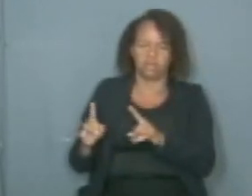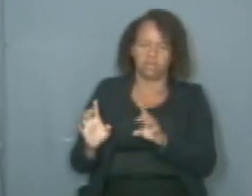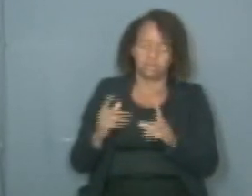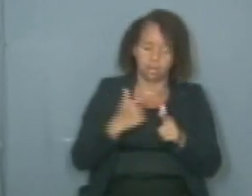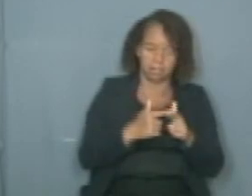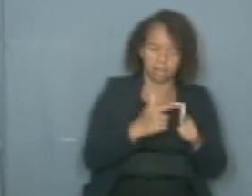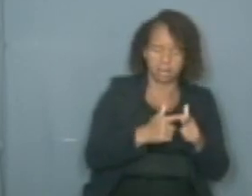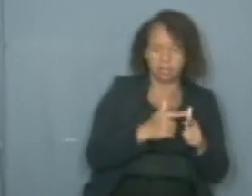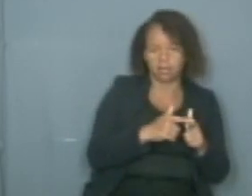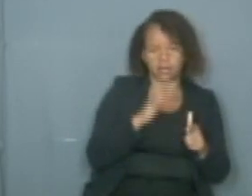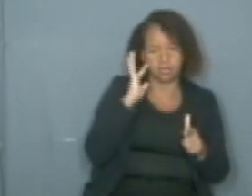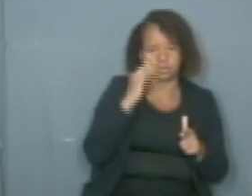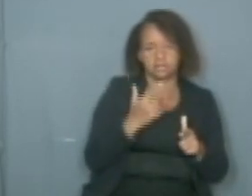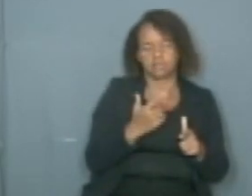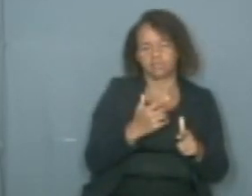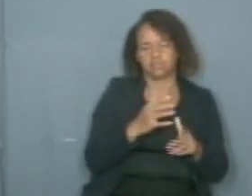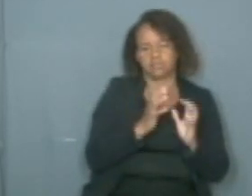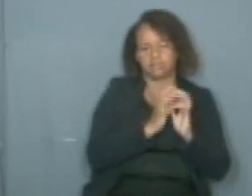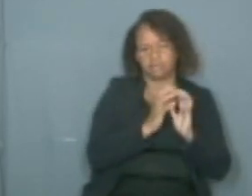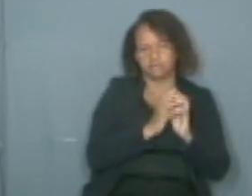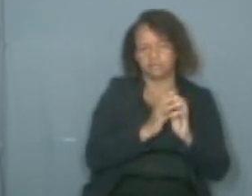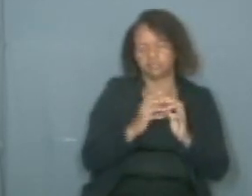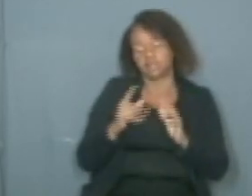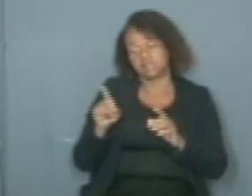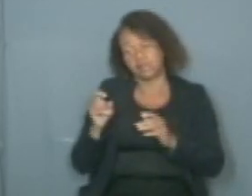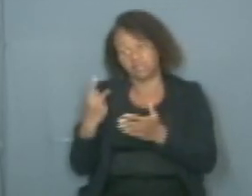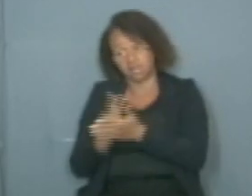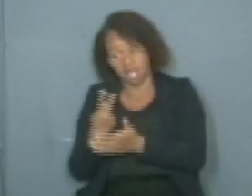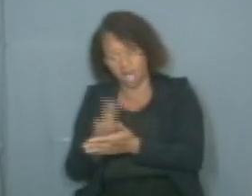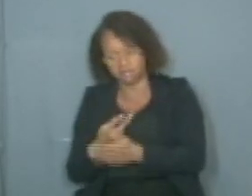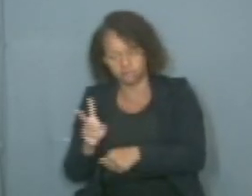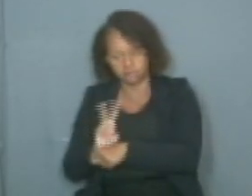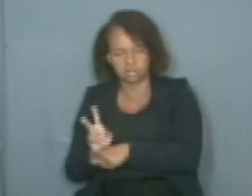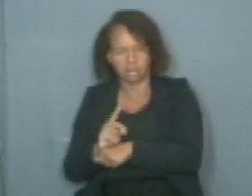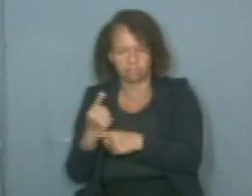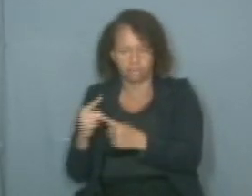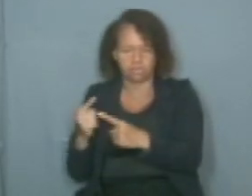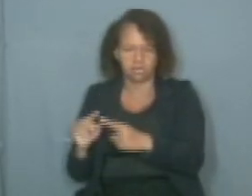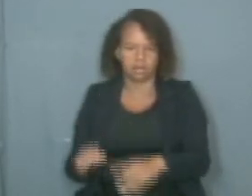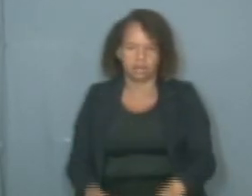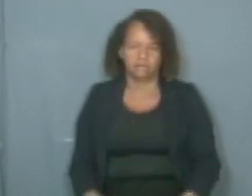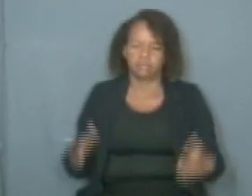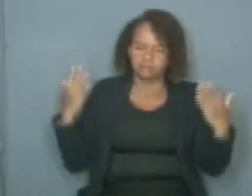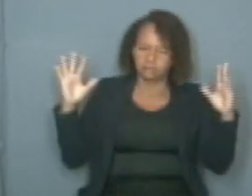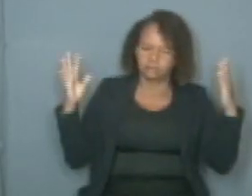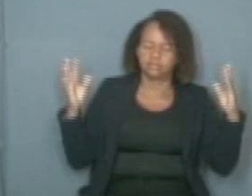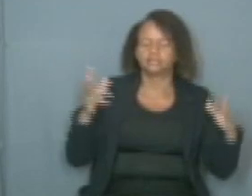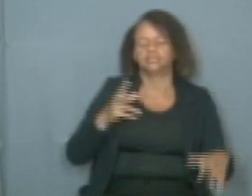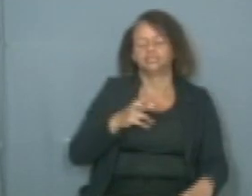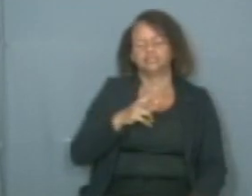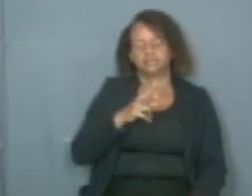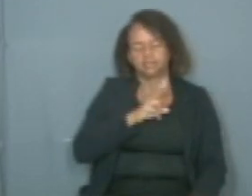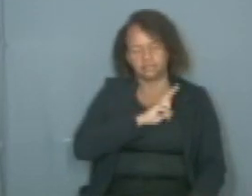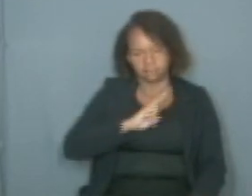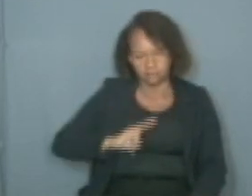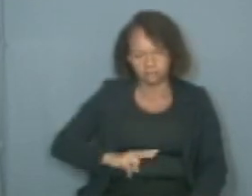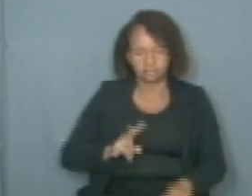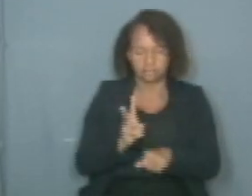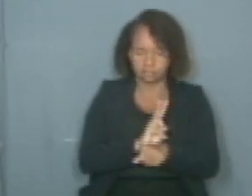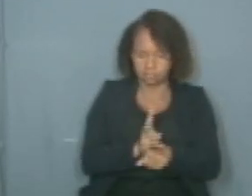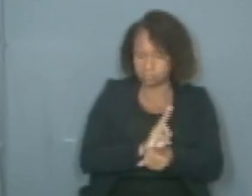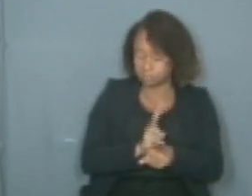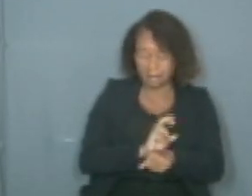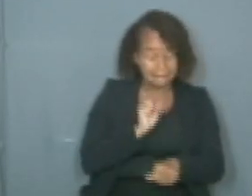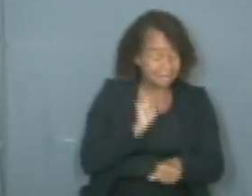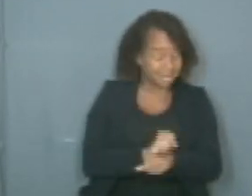da cidade do Recife. Agora, se está fazendo errado, a gente vai fiscalizar e denunciar. Ponto final. Parabéns, vereador Eduardo Moura. A fiscalização